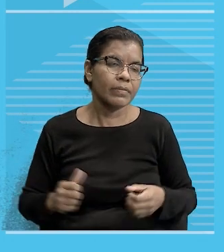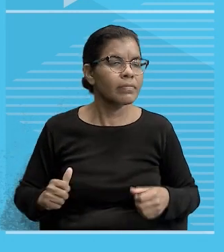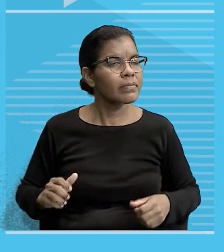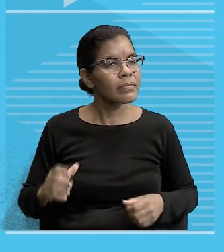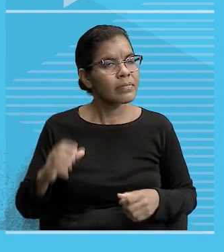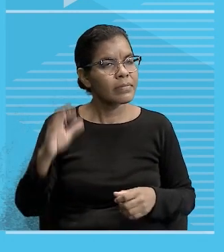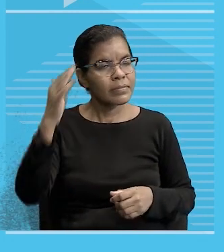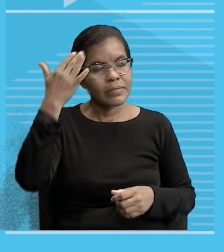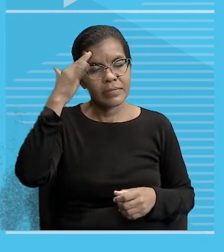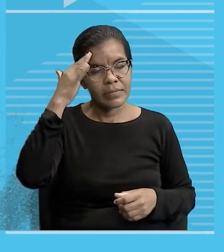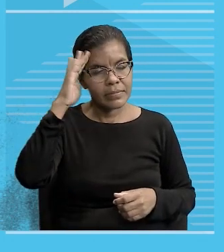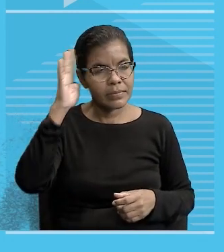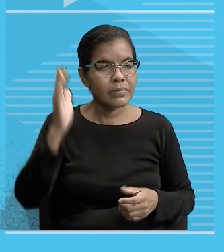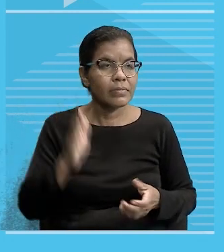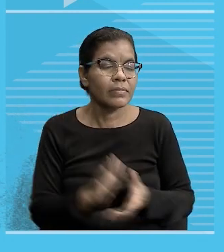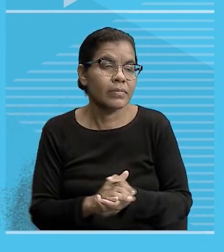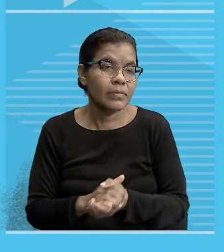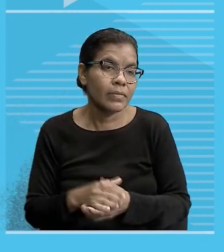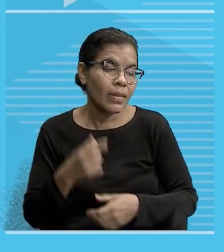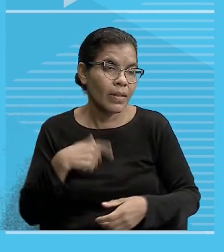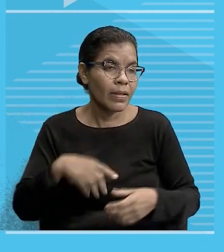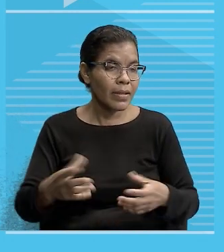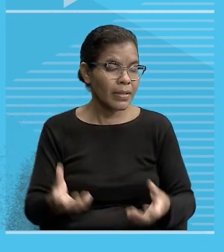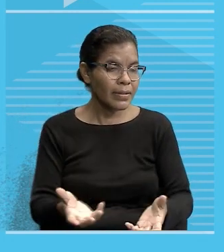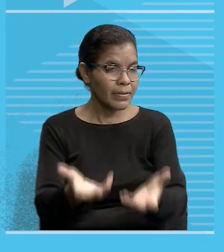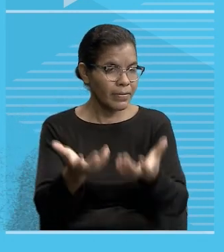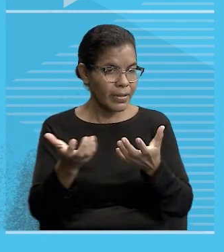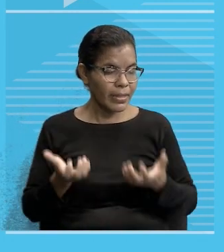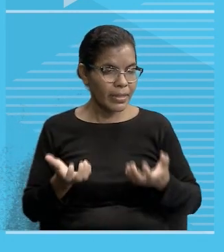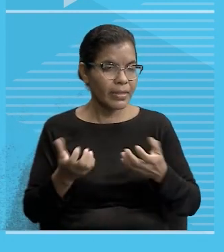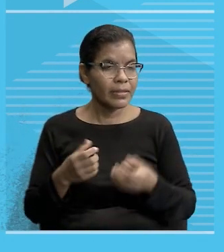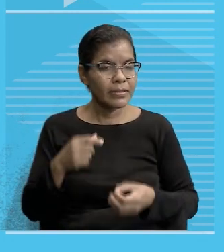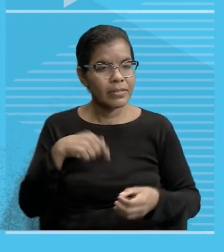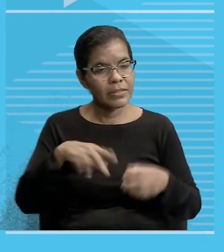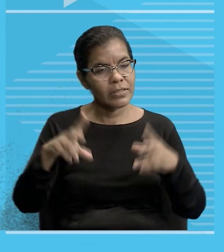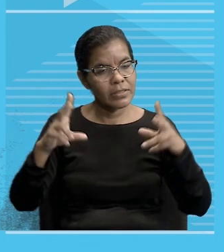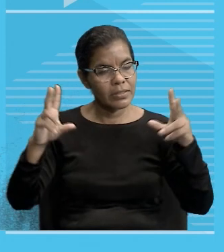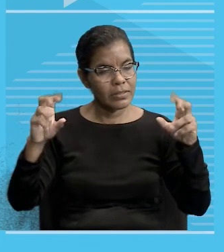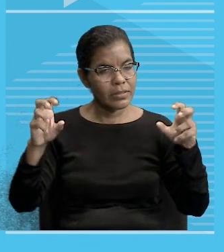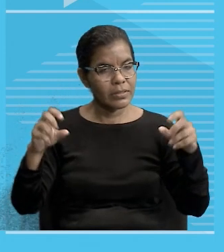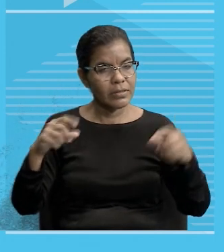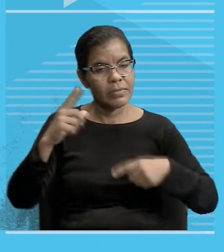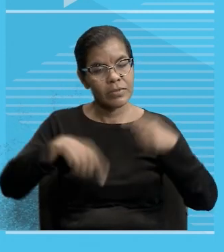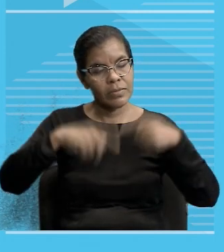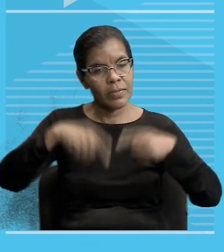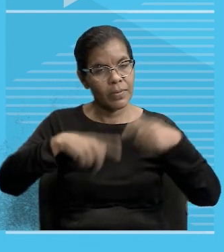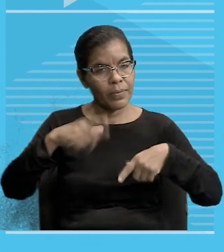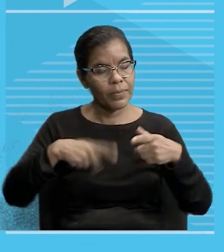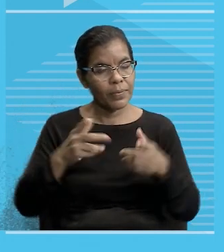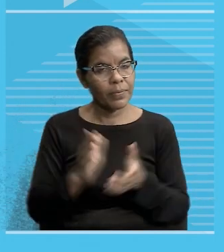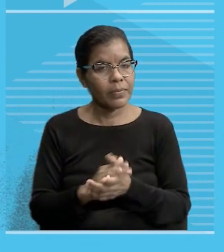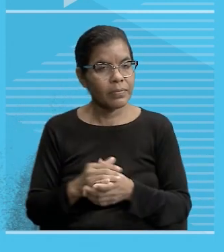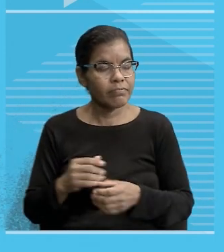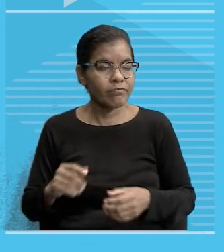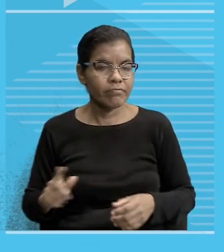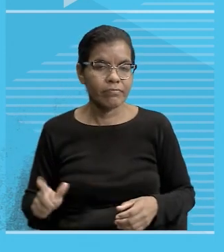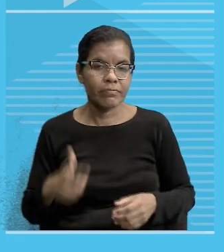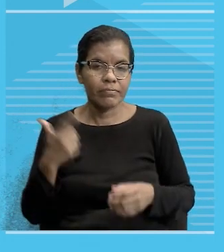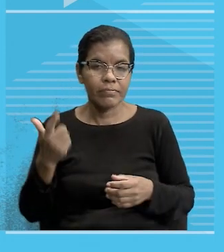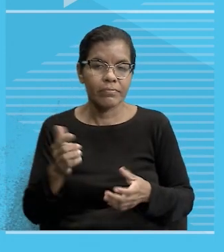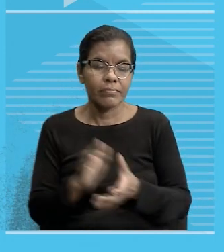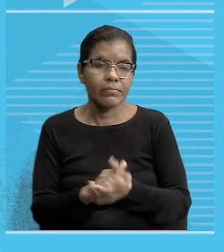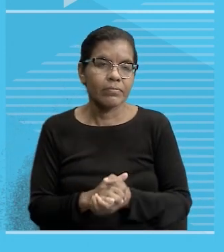Show de Bola Ela vai ter interesse nestes tipos de produtos Então